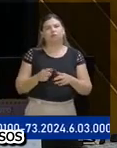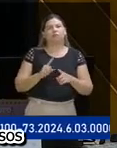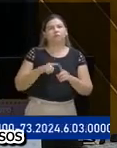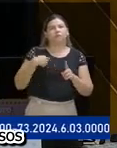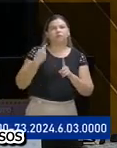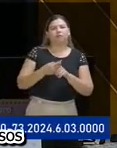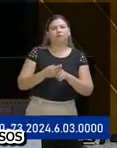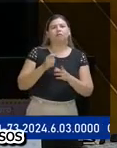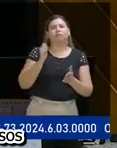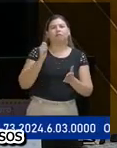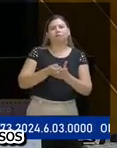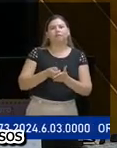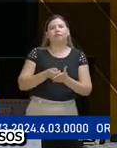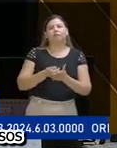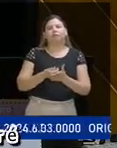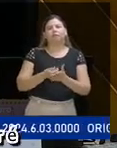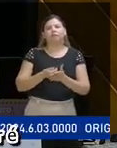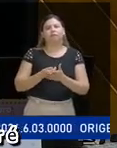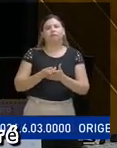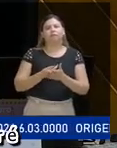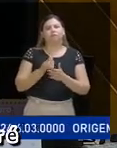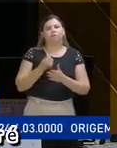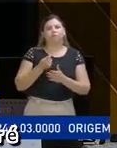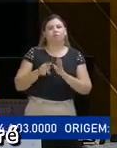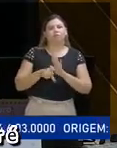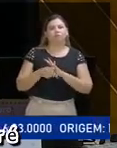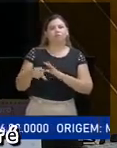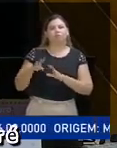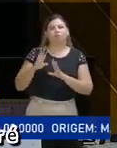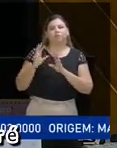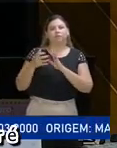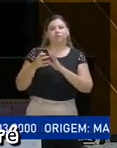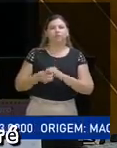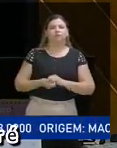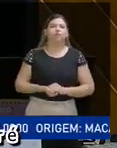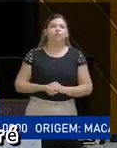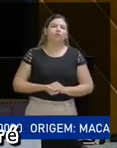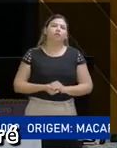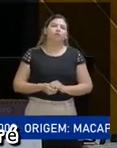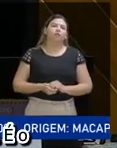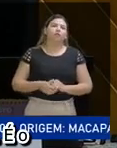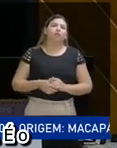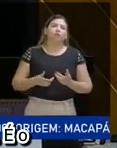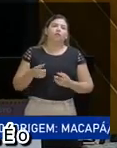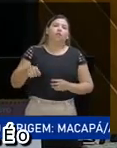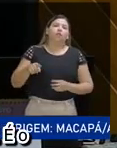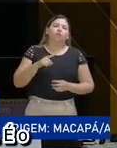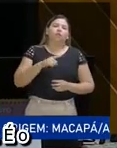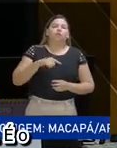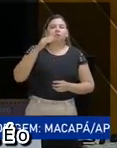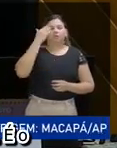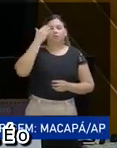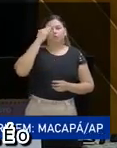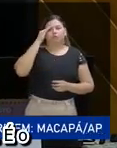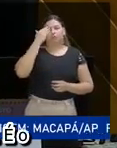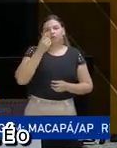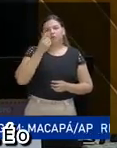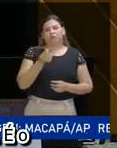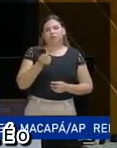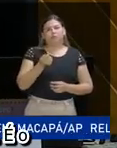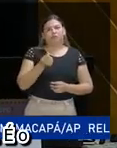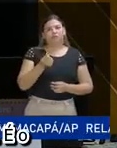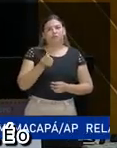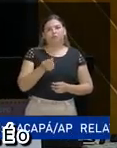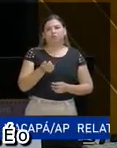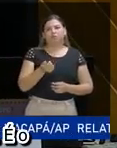pagamento de primeira parte encargos de com julgamento. recursos Prestação de do contas fundo anual. partidário. Número do processo Por entender que esse valor 0600100, insignificante não solicitou a 73.24. restituição ao